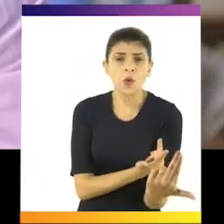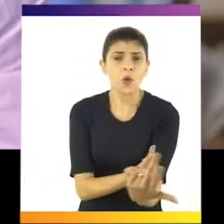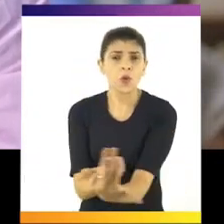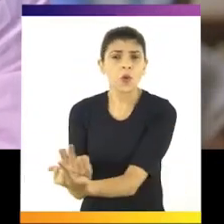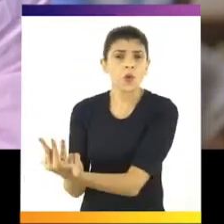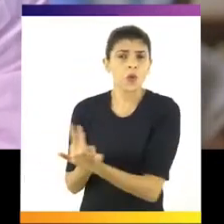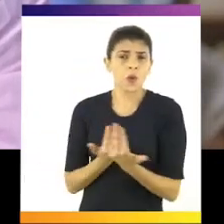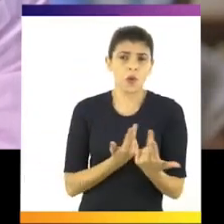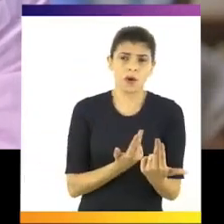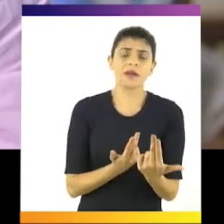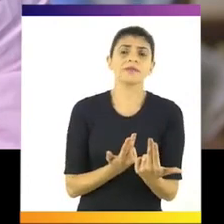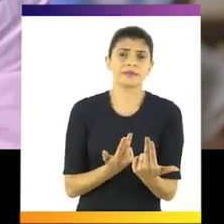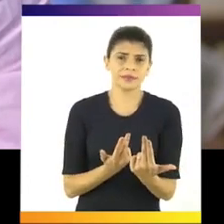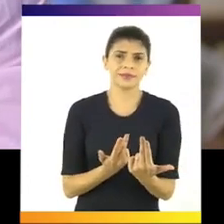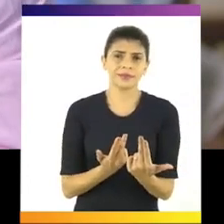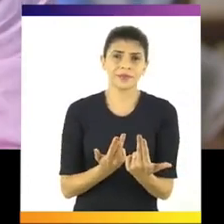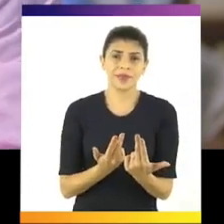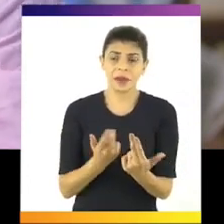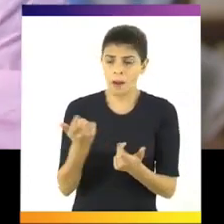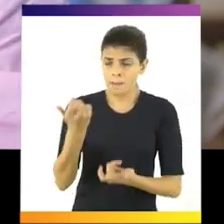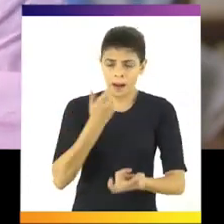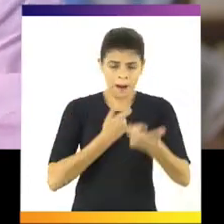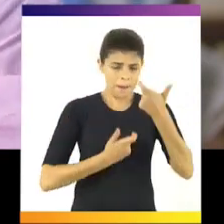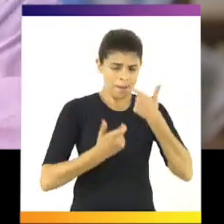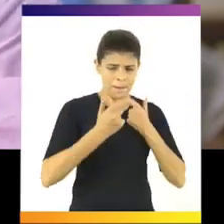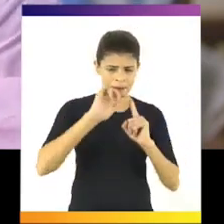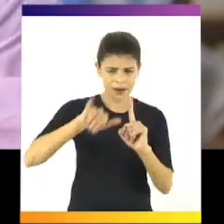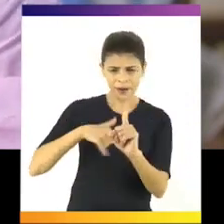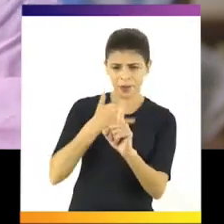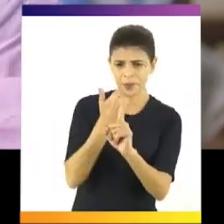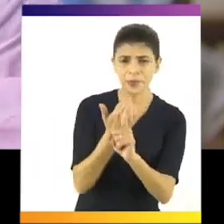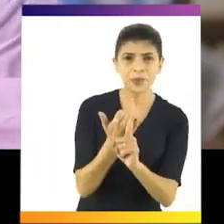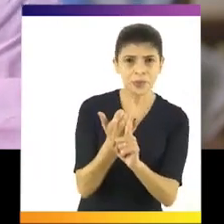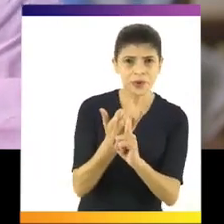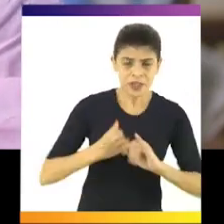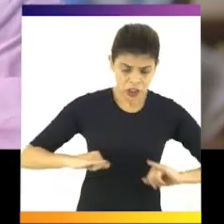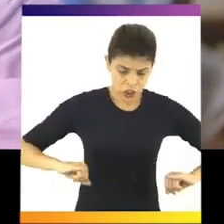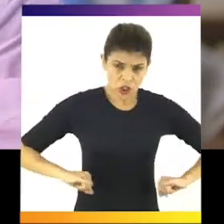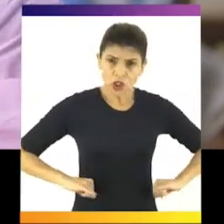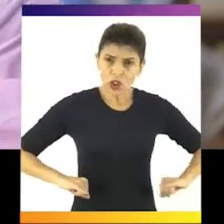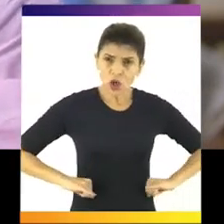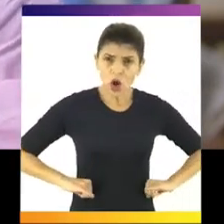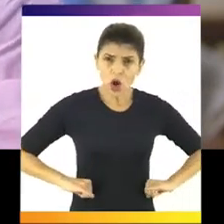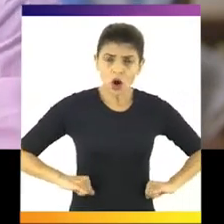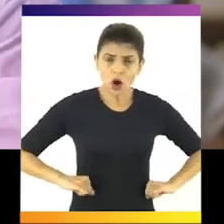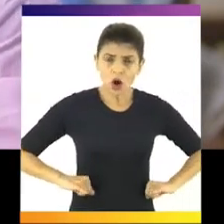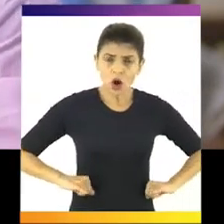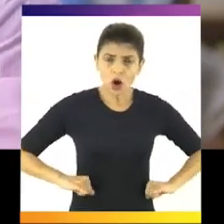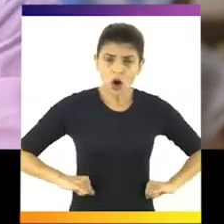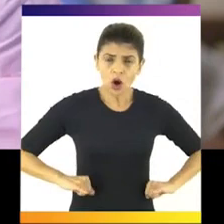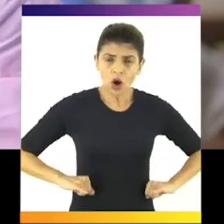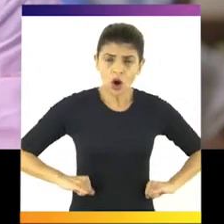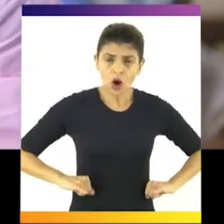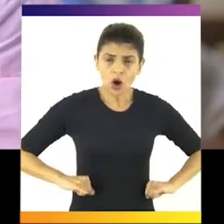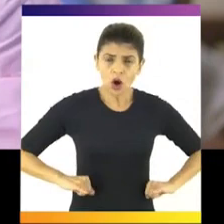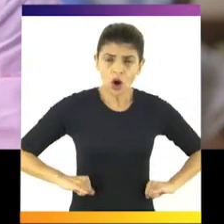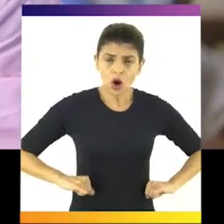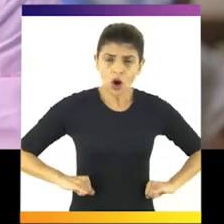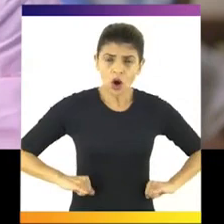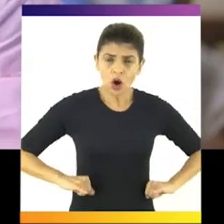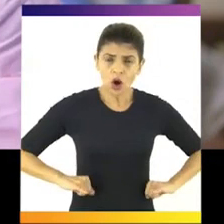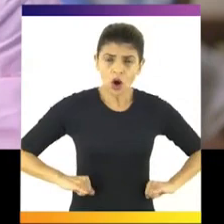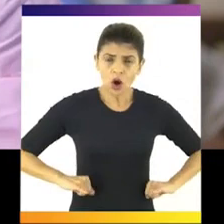também que têm algo. Porque quando você sofre um bullying desse, você já evita muito de fazer isso com outras